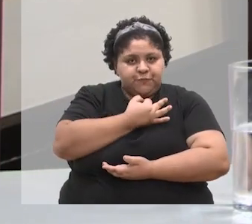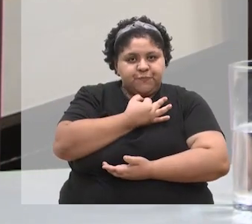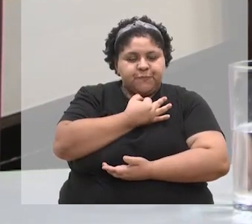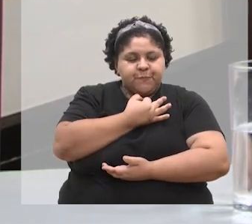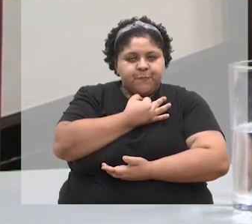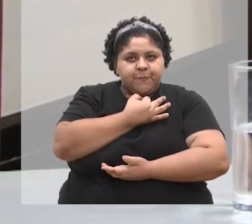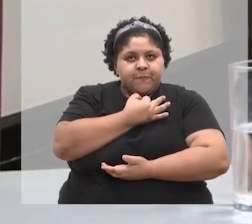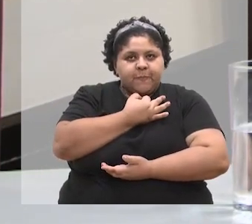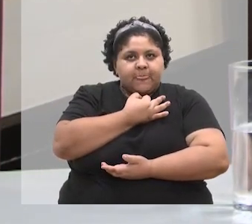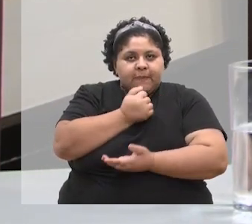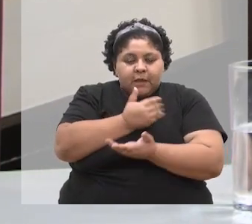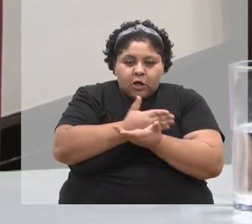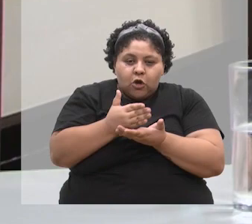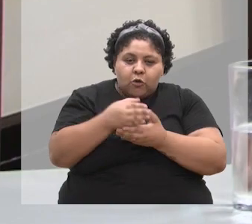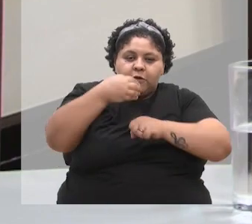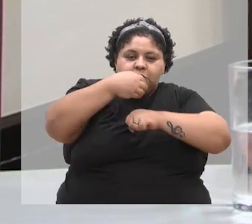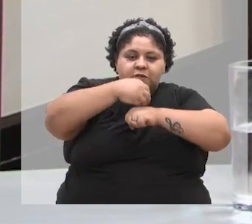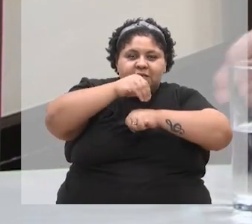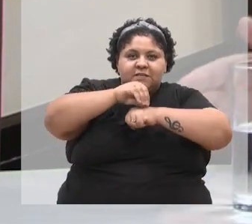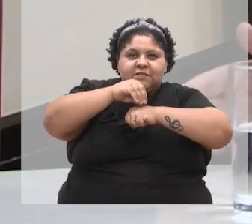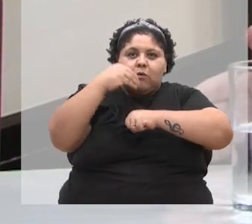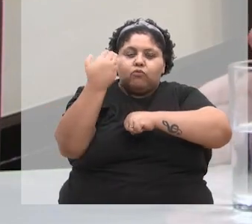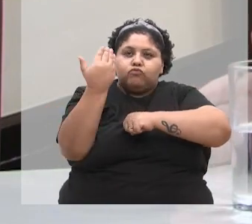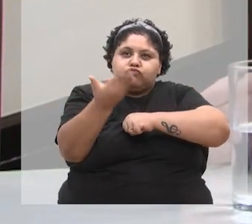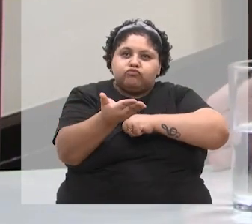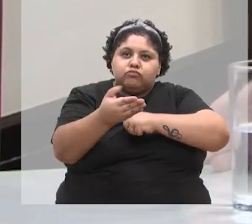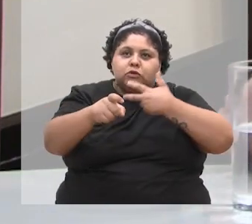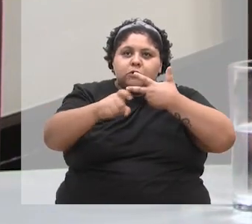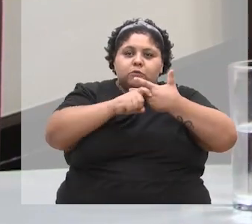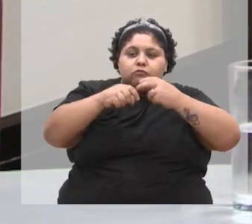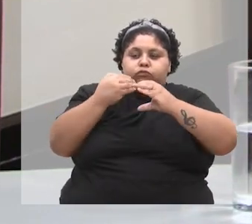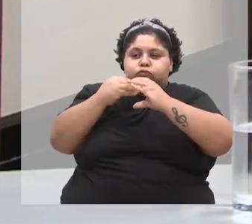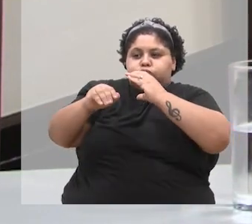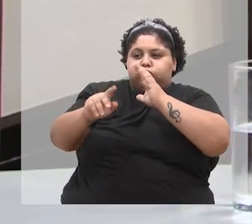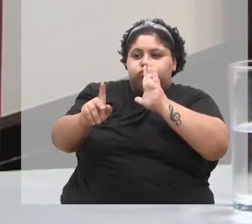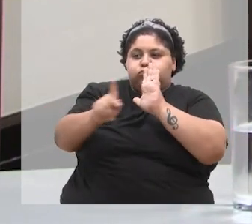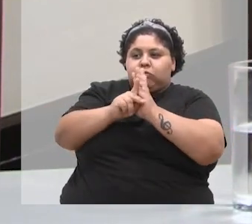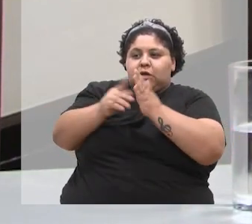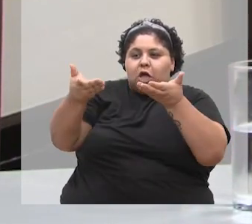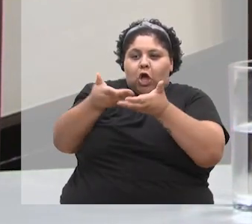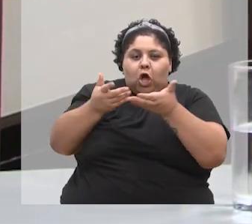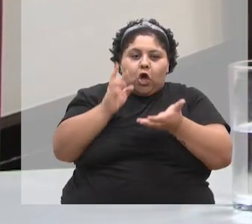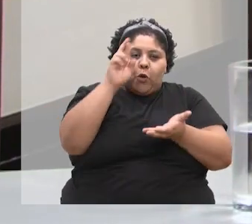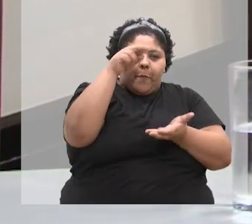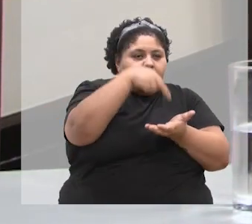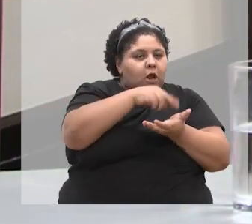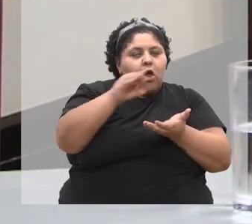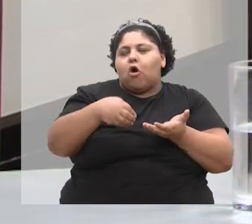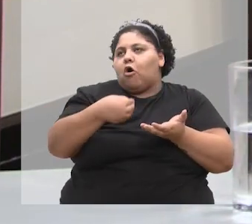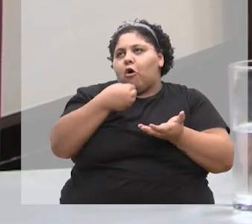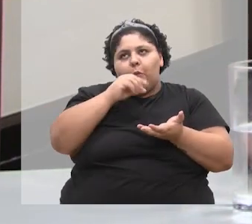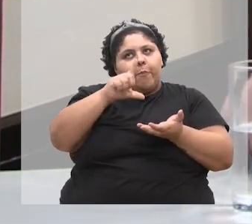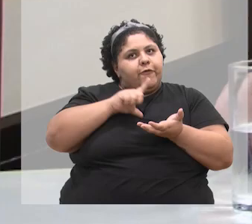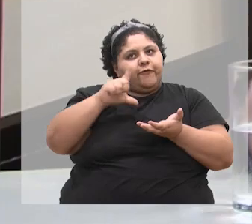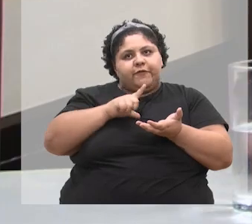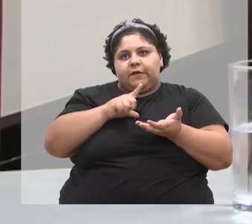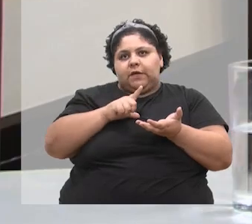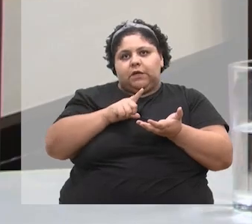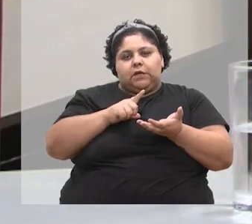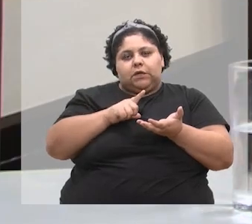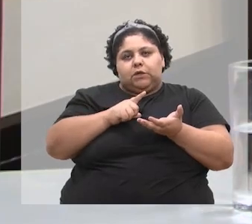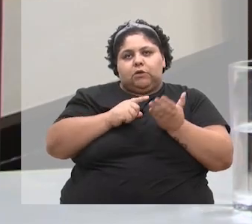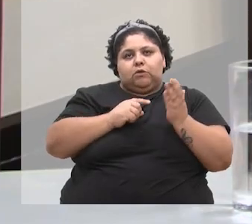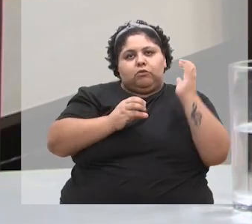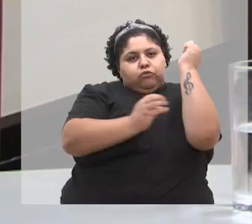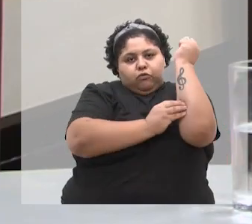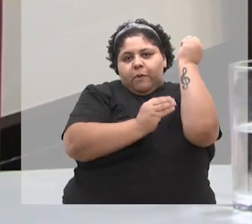africana aqui em Caxias do Sul, que partiu de uma indicação sua, o Executivo mandou o projeto e agora já é uma realidade, claro, ainda há